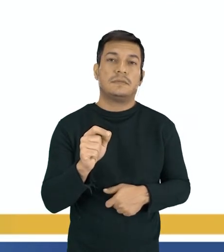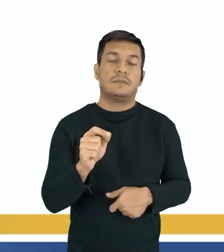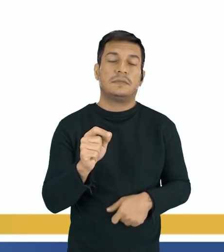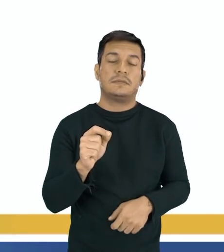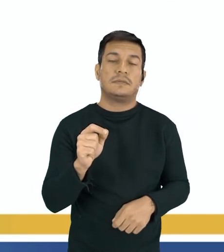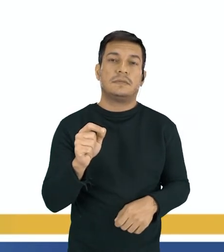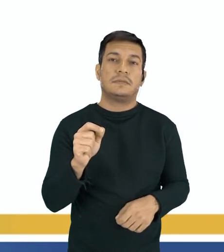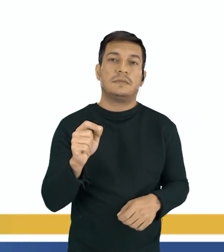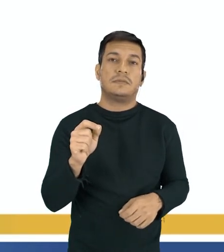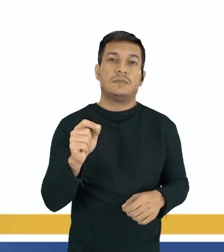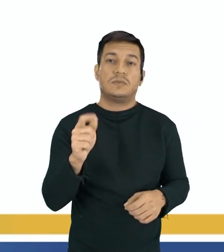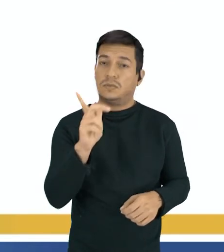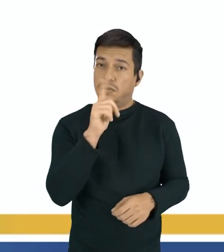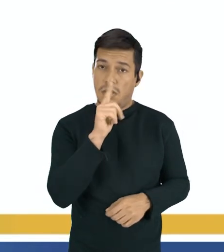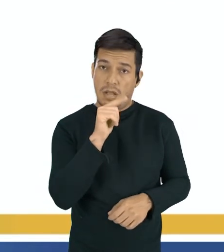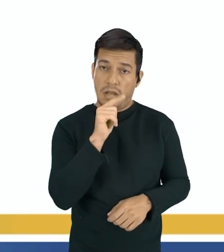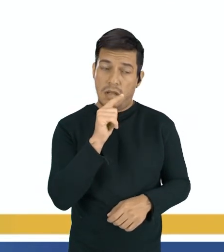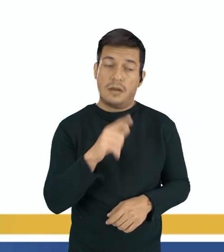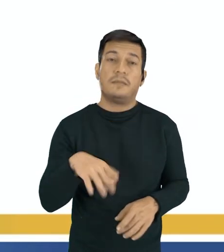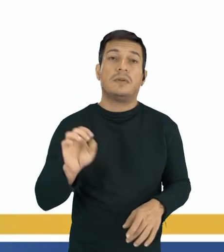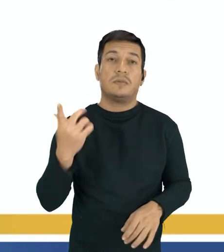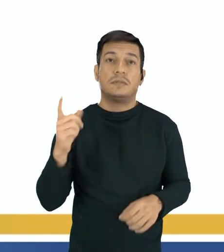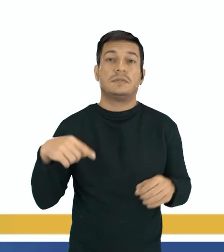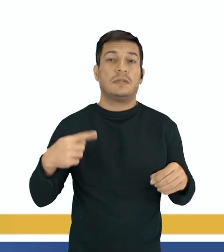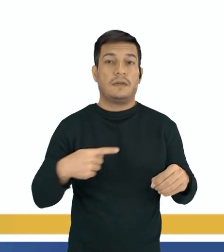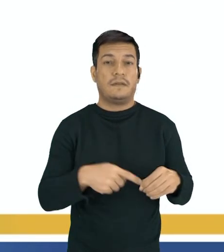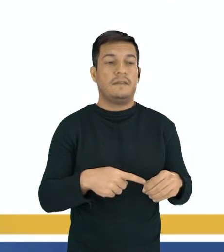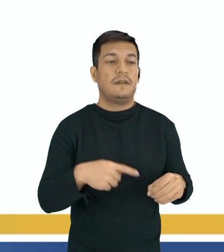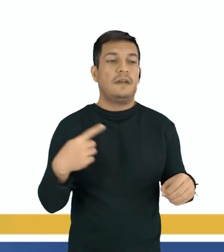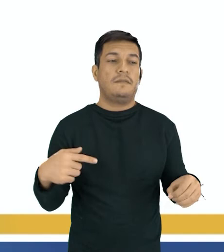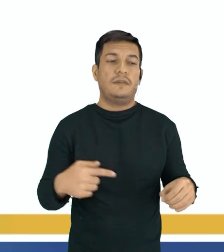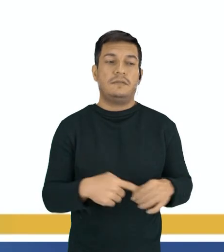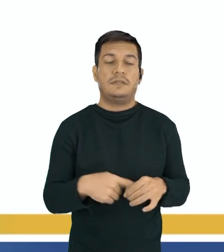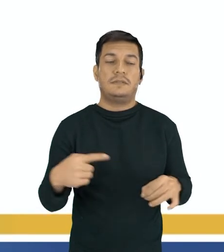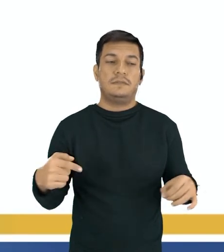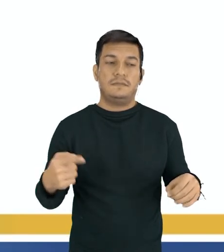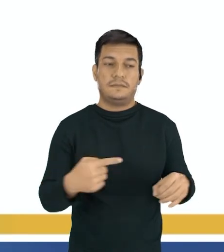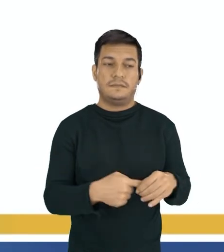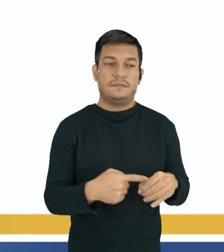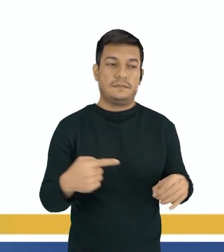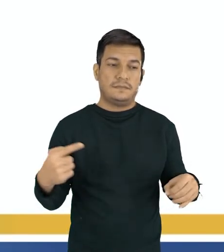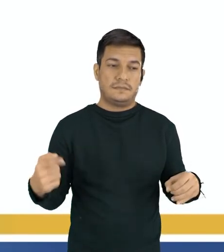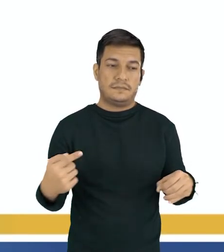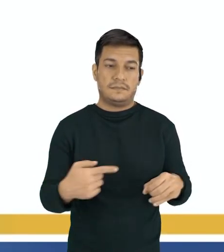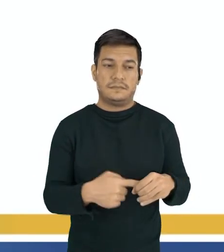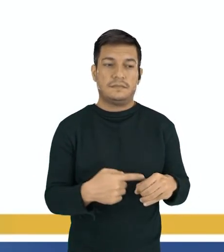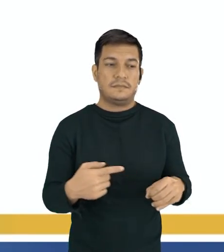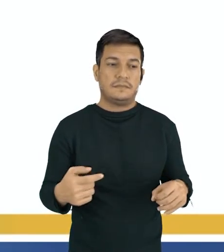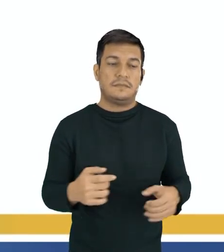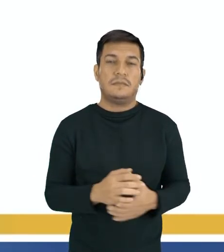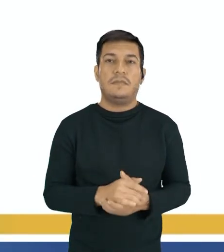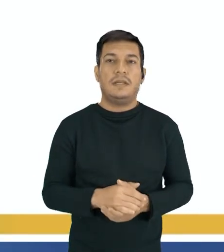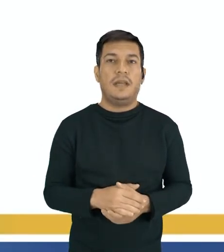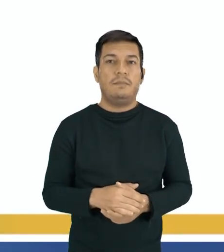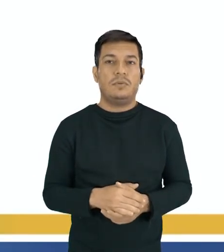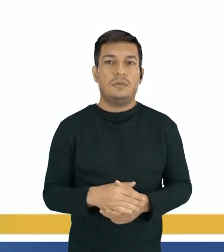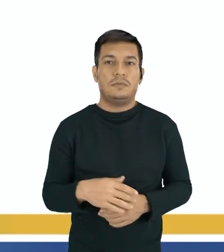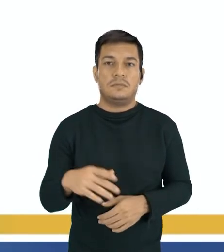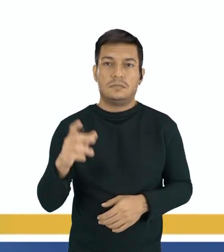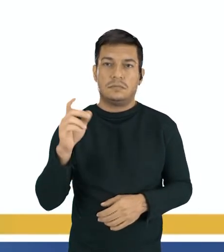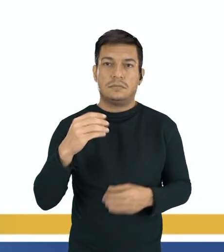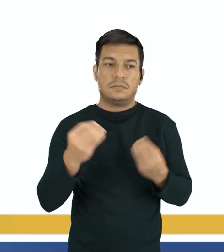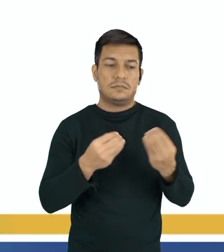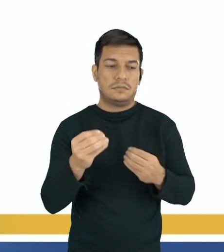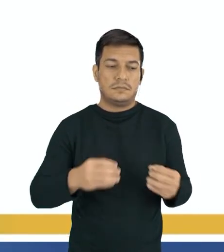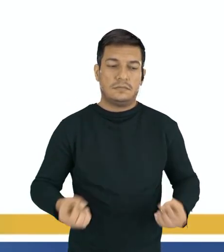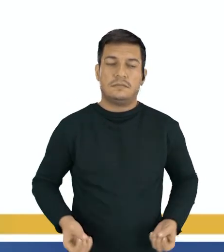dessa umidade, precisam dessa água, porque ajuda no processo de reprodução, porque os gametas eles dependem da